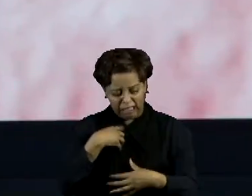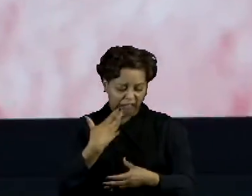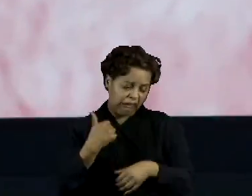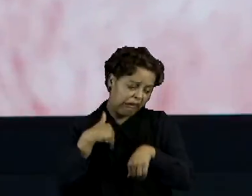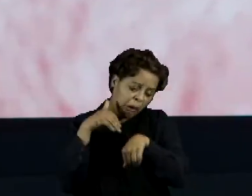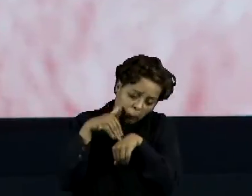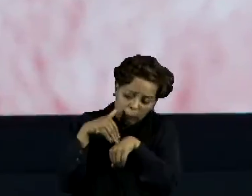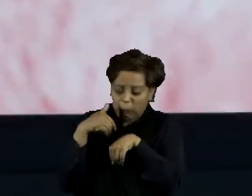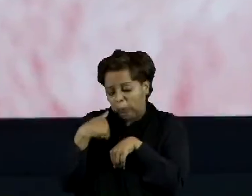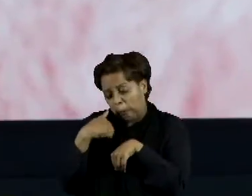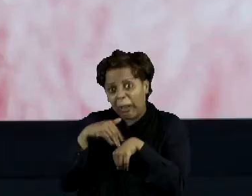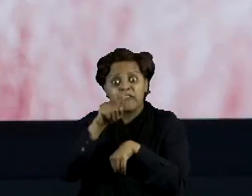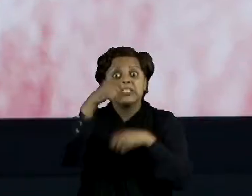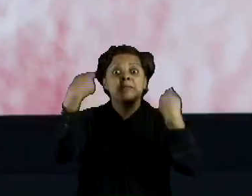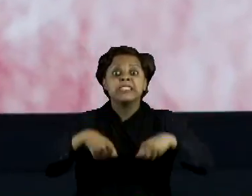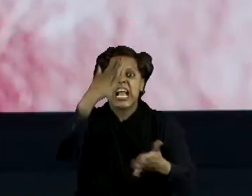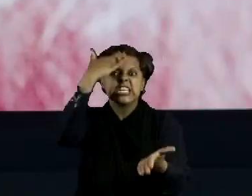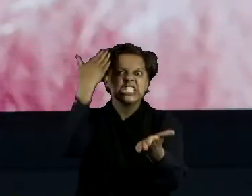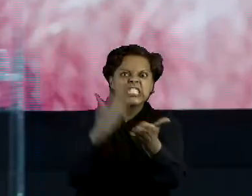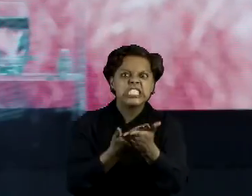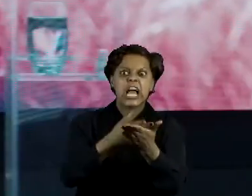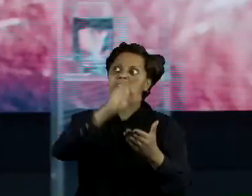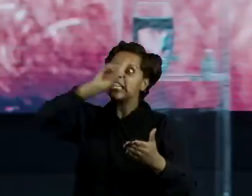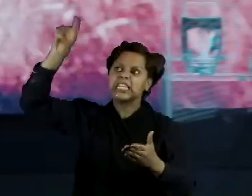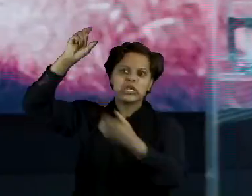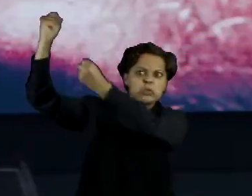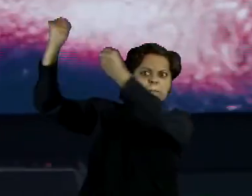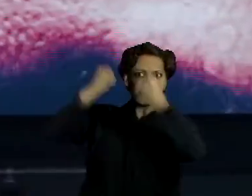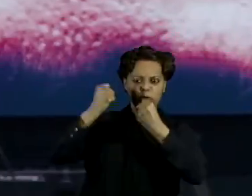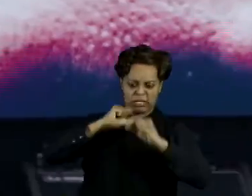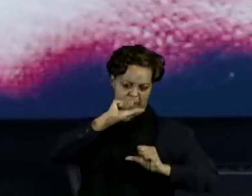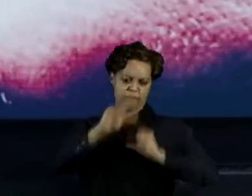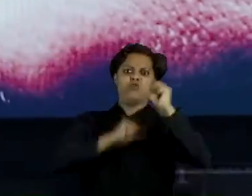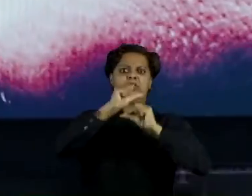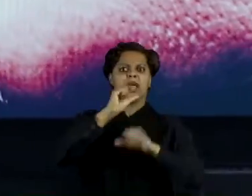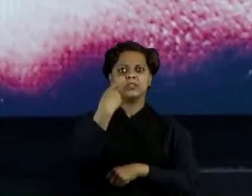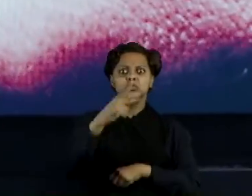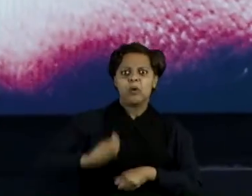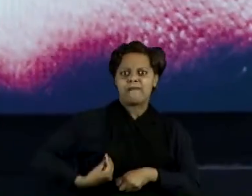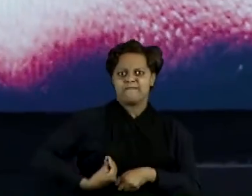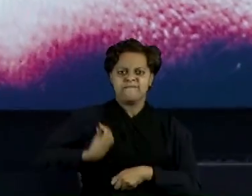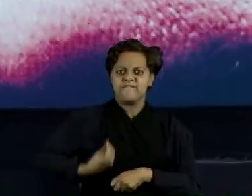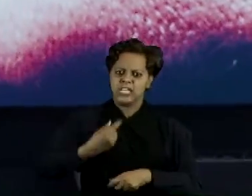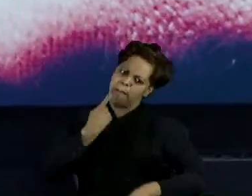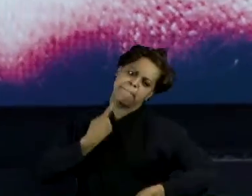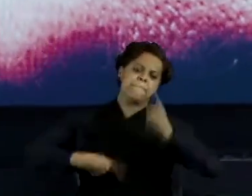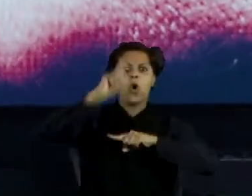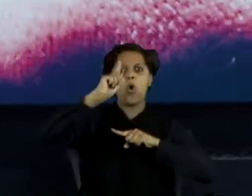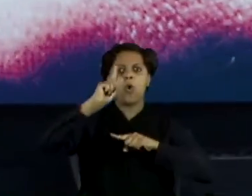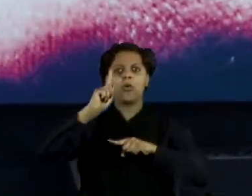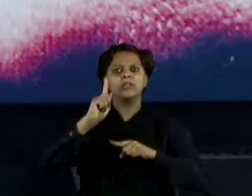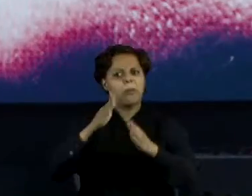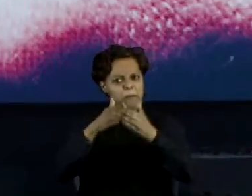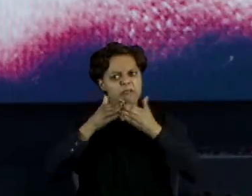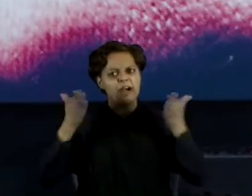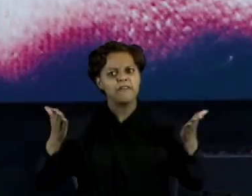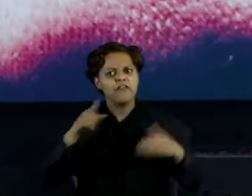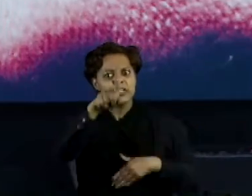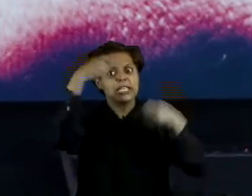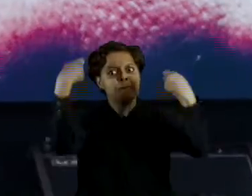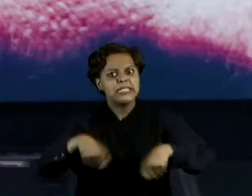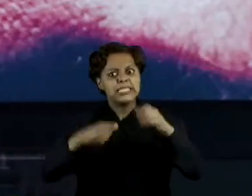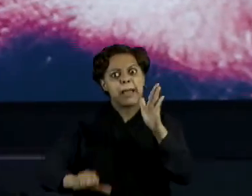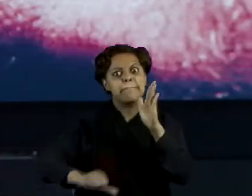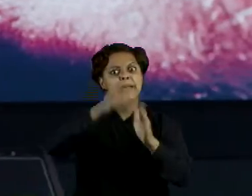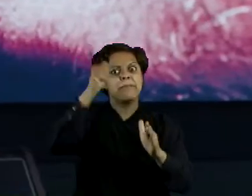no poder de Deus de levantar, de dar uma nova oportunidade, de restaurar. Então, meu querido, primeiro você tem que